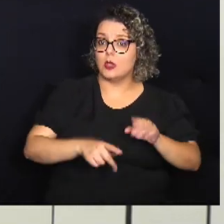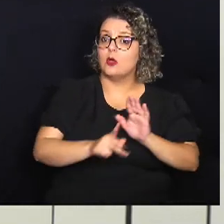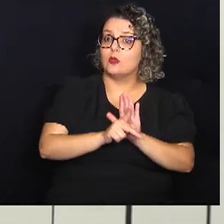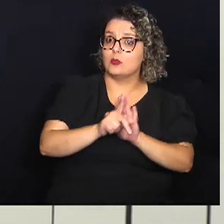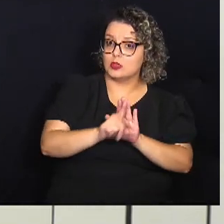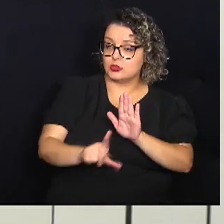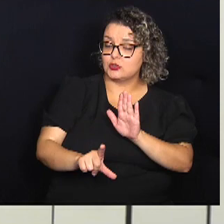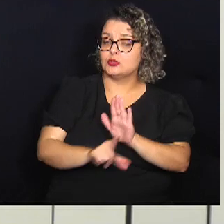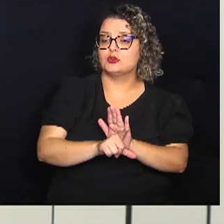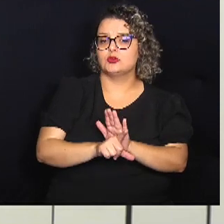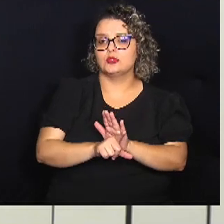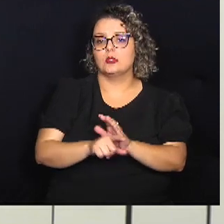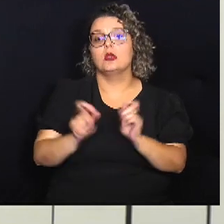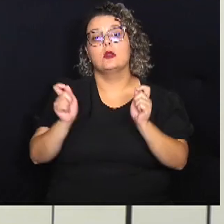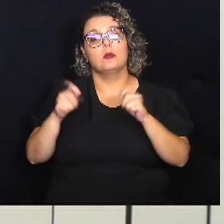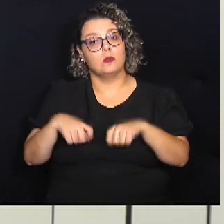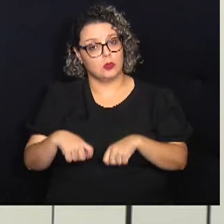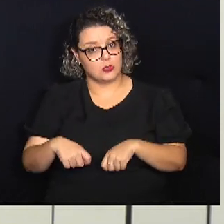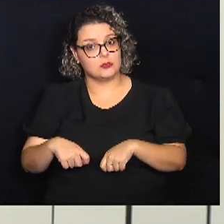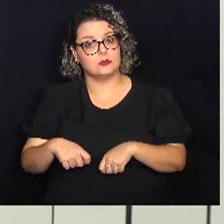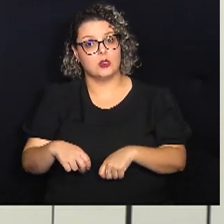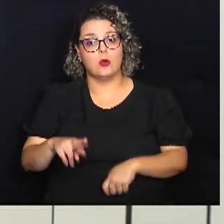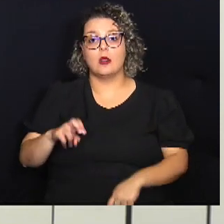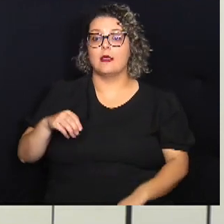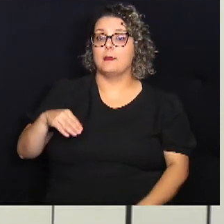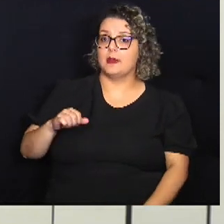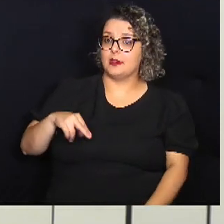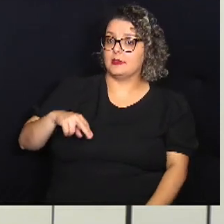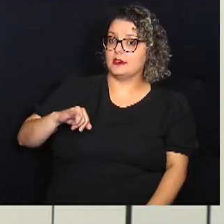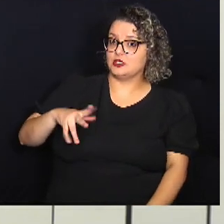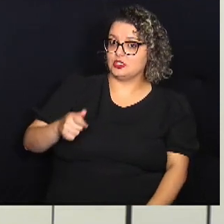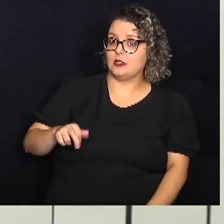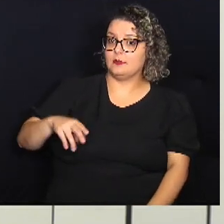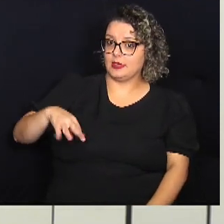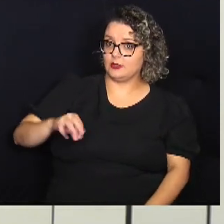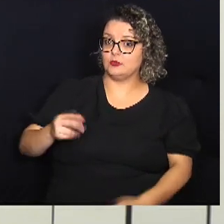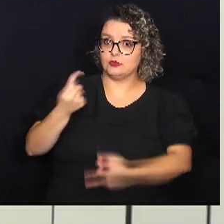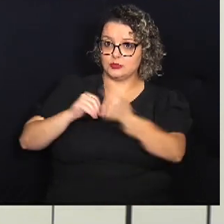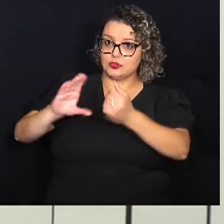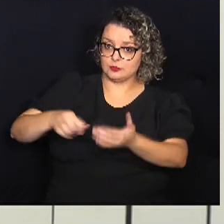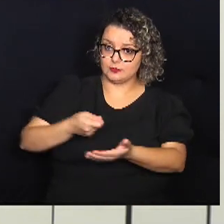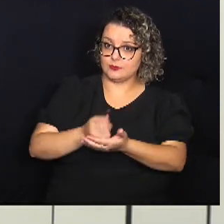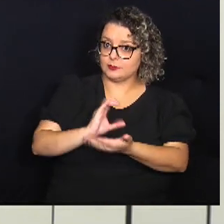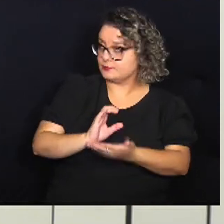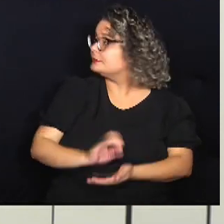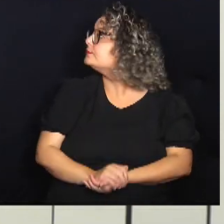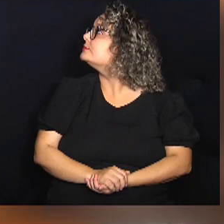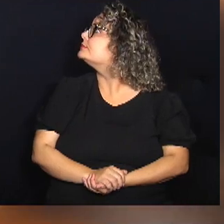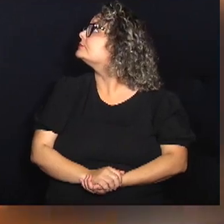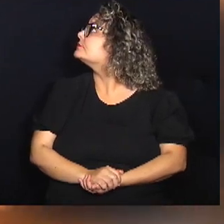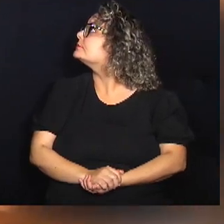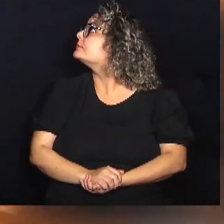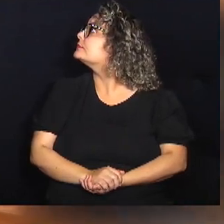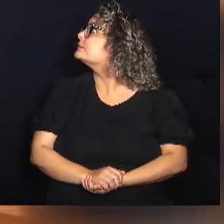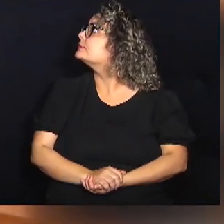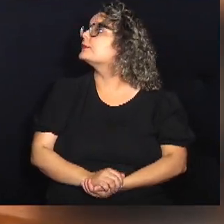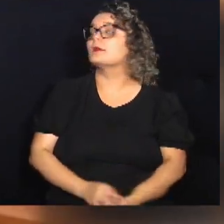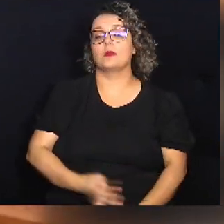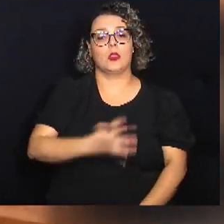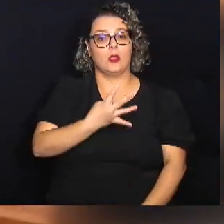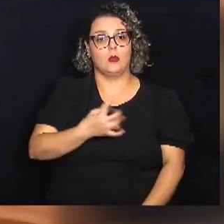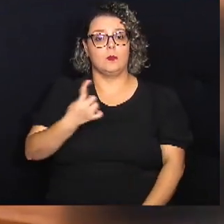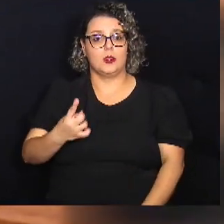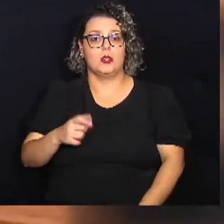lei que possibilita o remanejamento de emendas impositivas. A